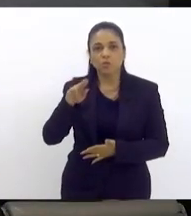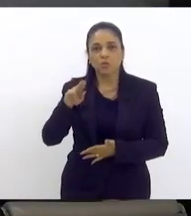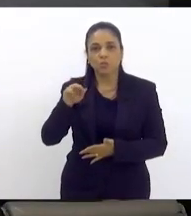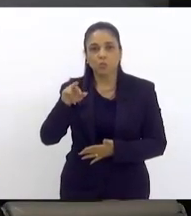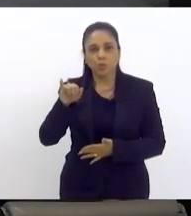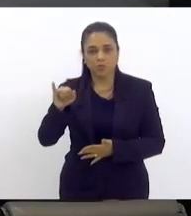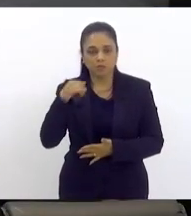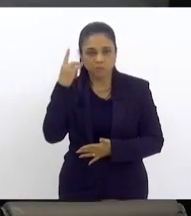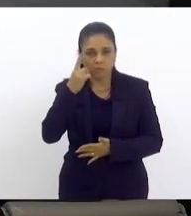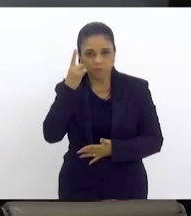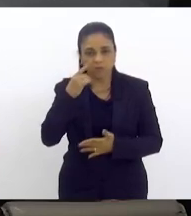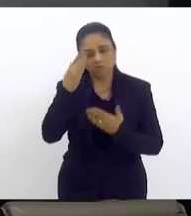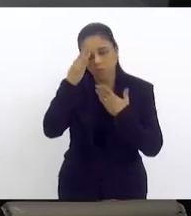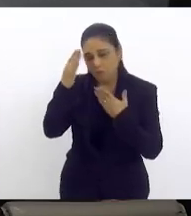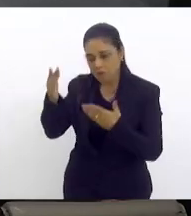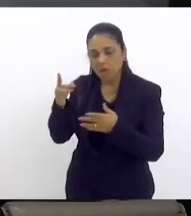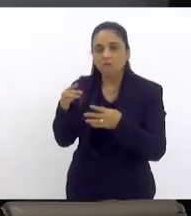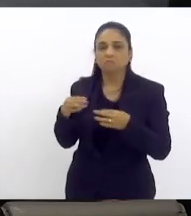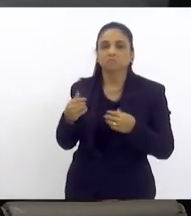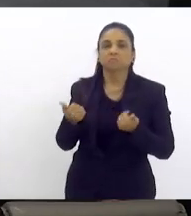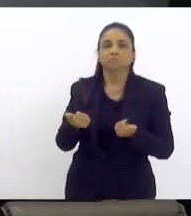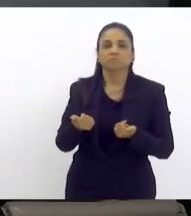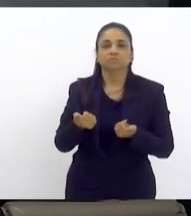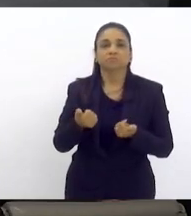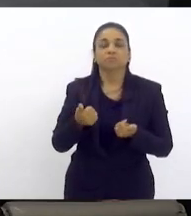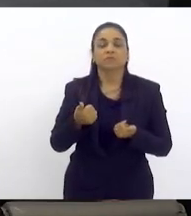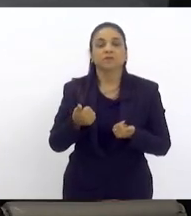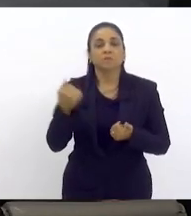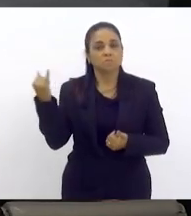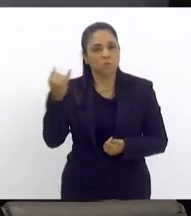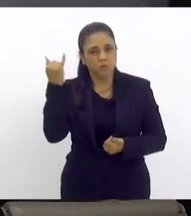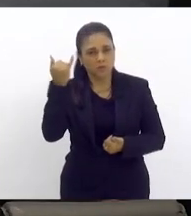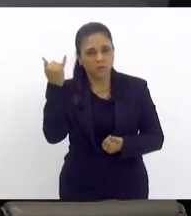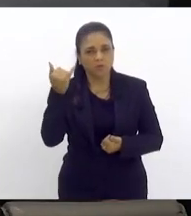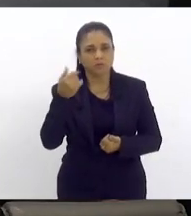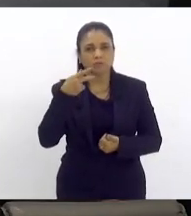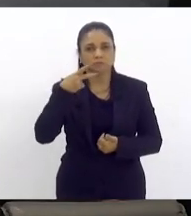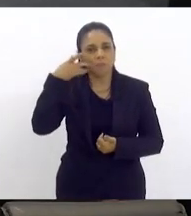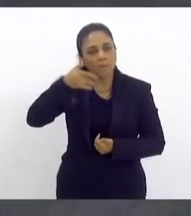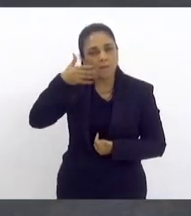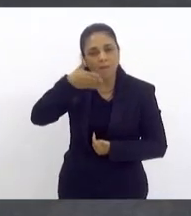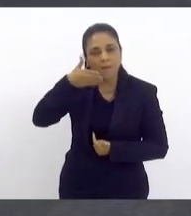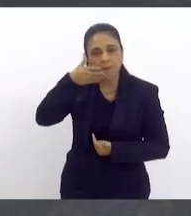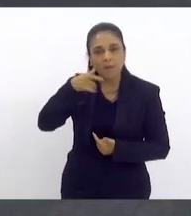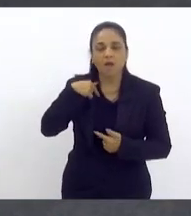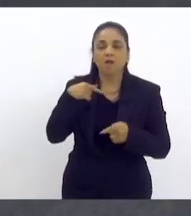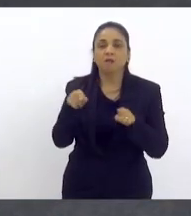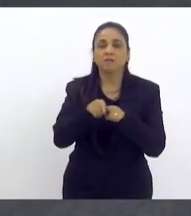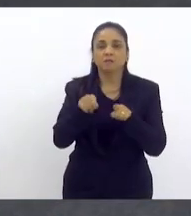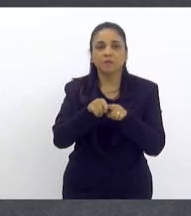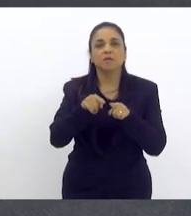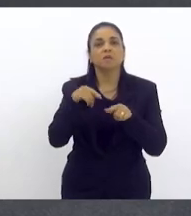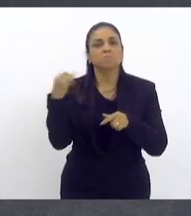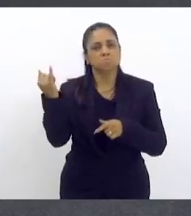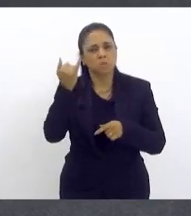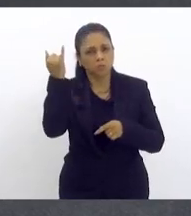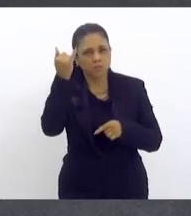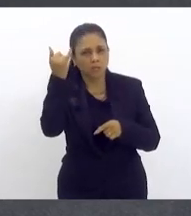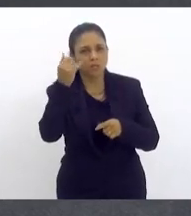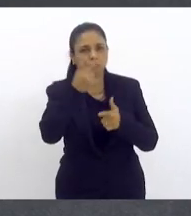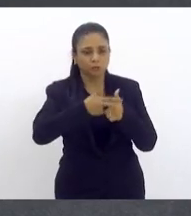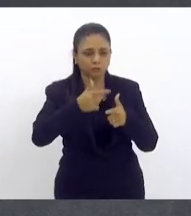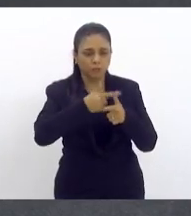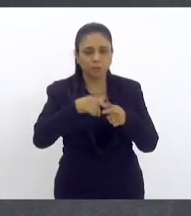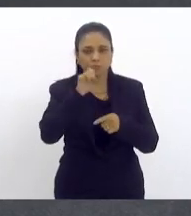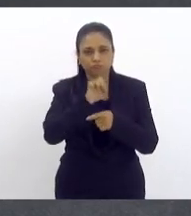deputada Renata Souza fala importante e eu queria reforçar a partir dos problemas do Estado do Rio de Janeiro que a senhora colocou que